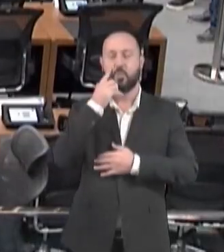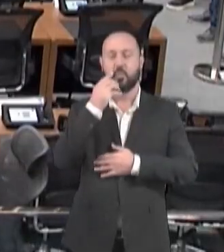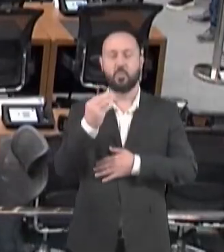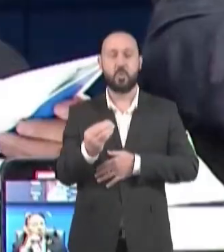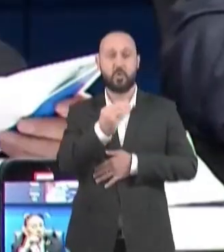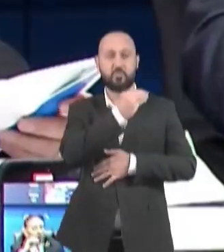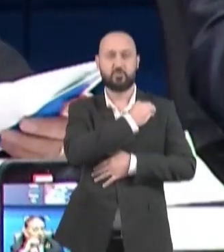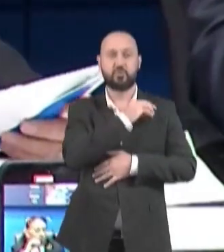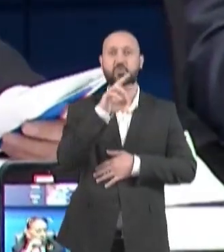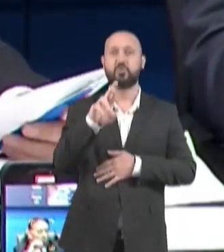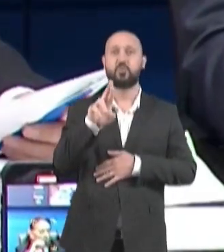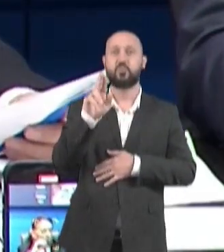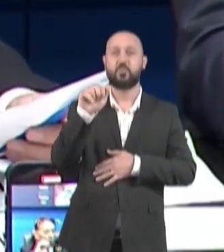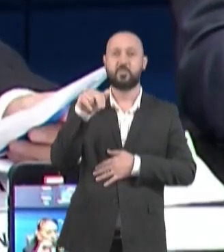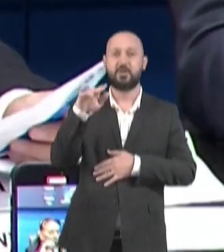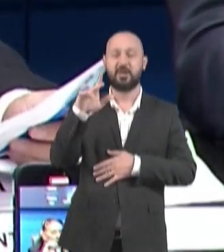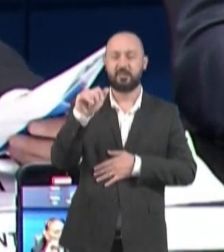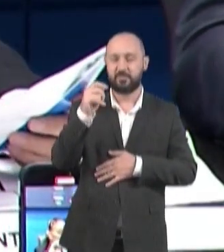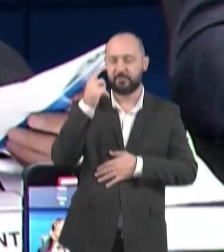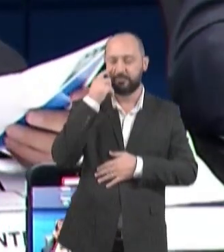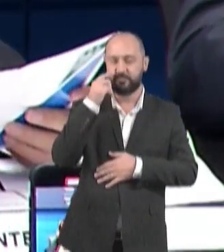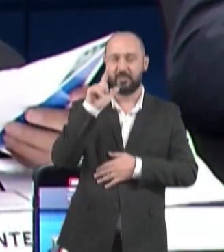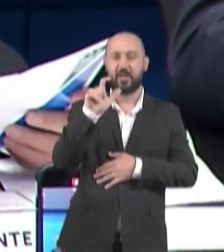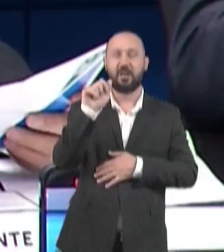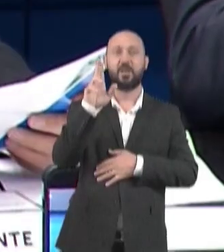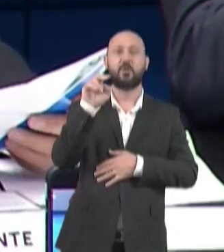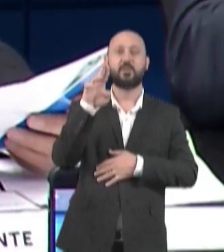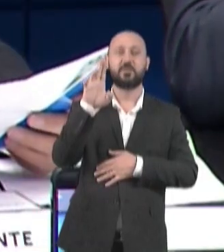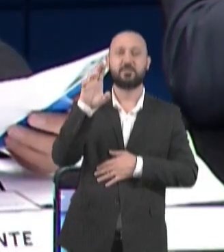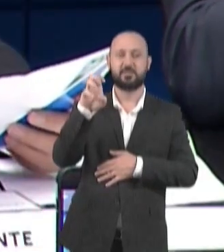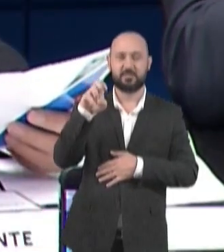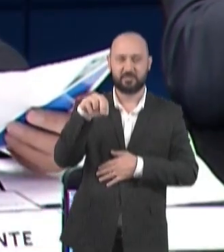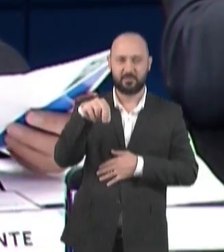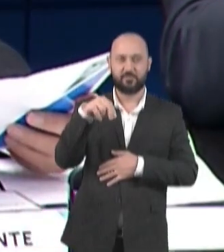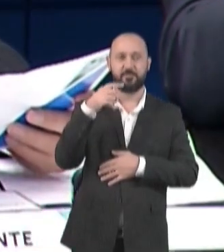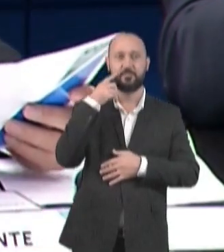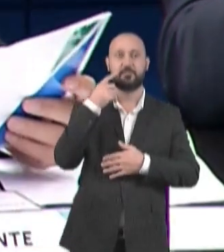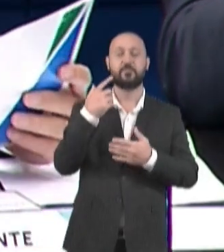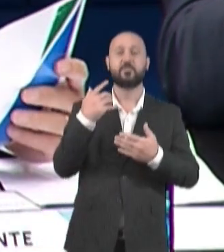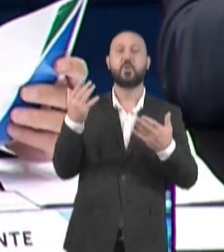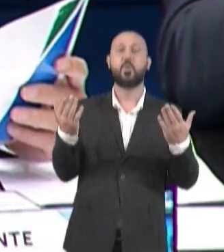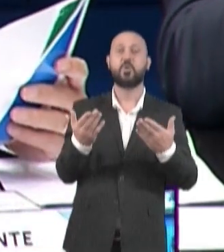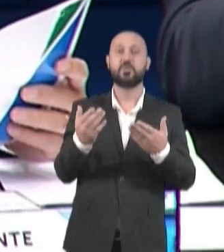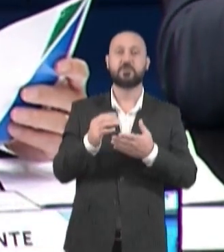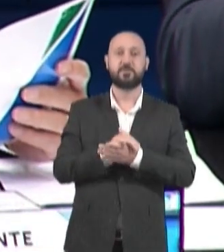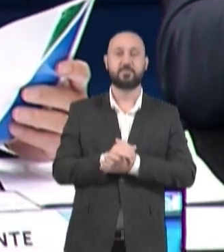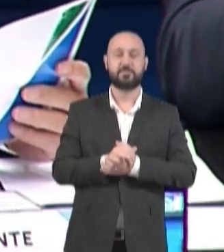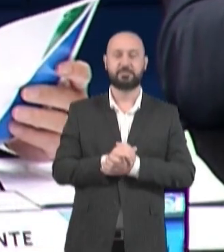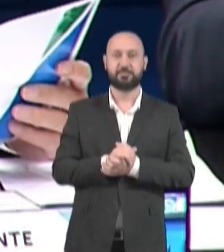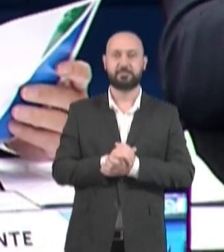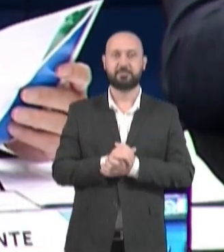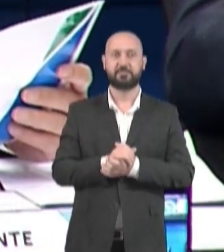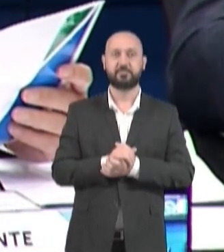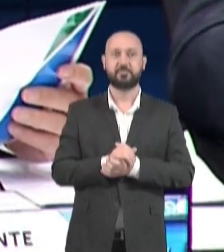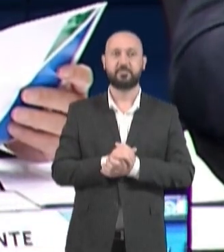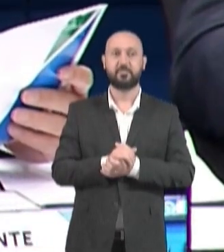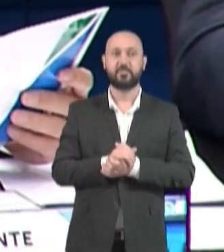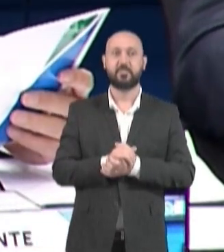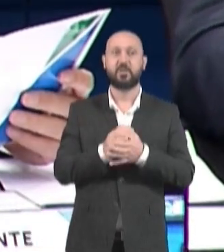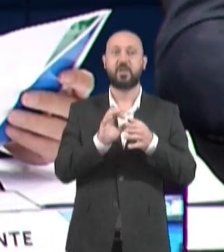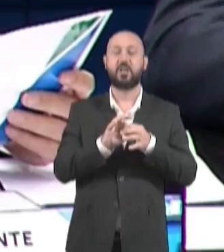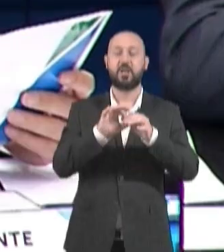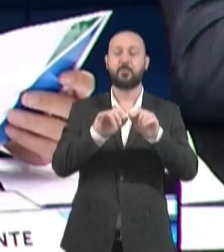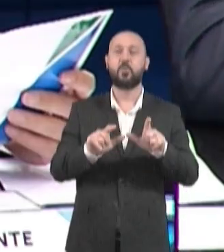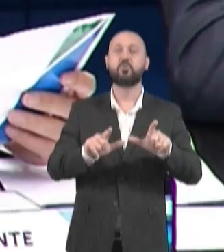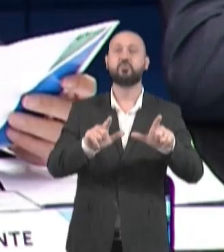da República de Ruanda no Brasil, o senhor Lawrence Manzi, e nós estamos